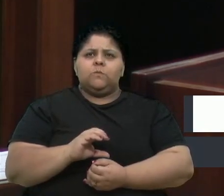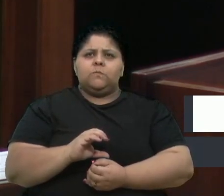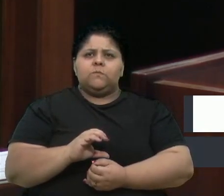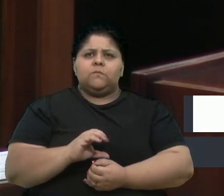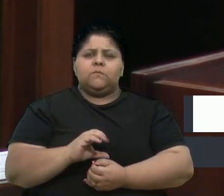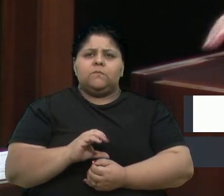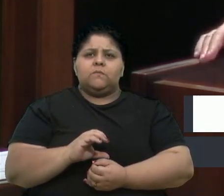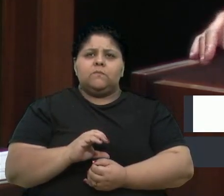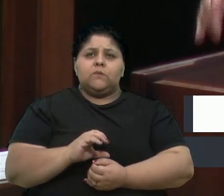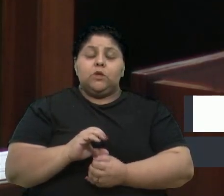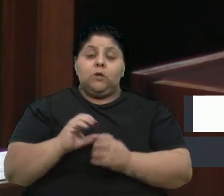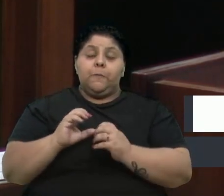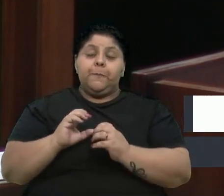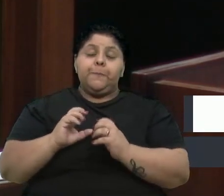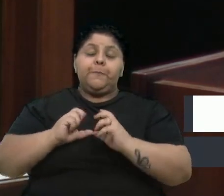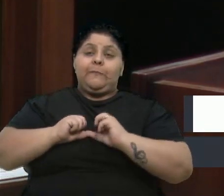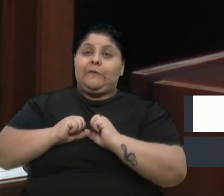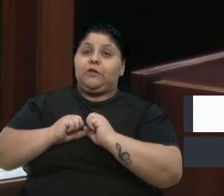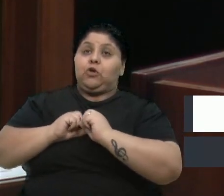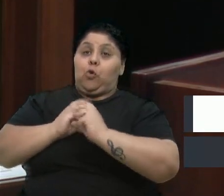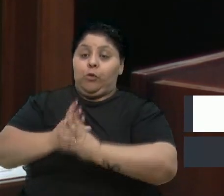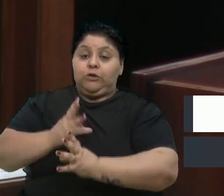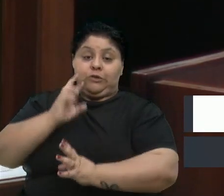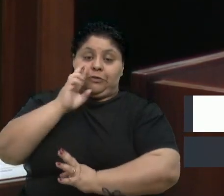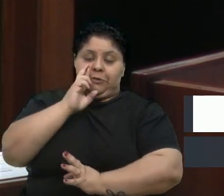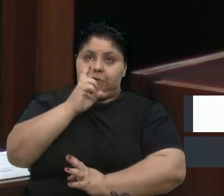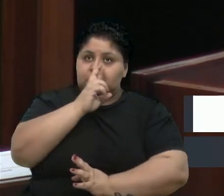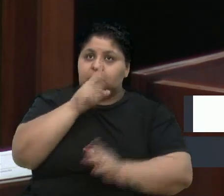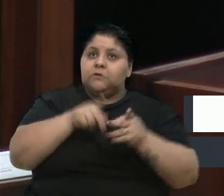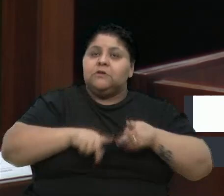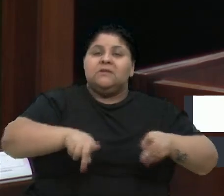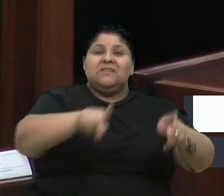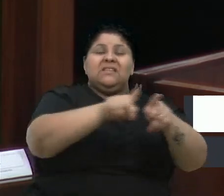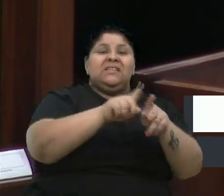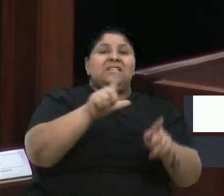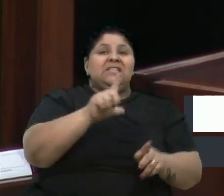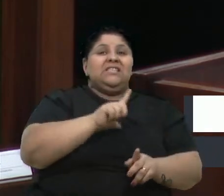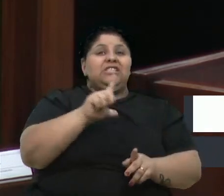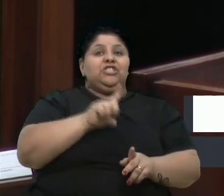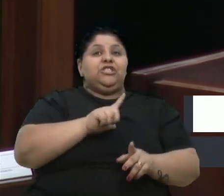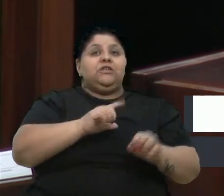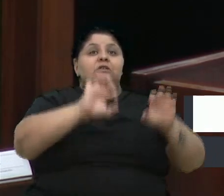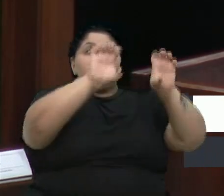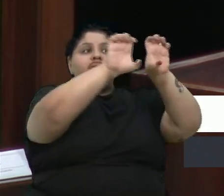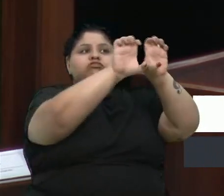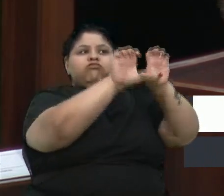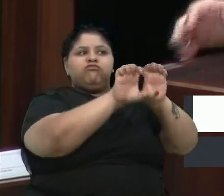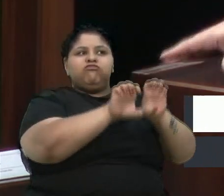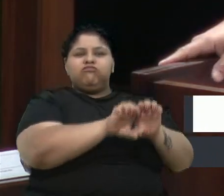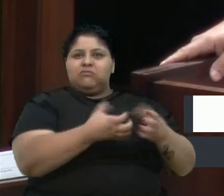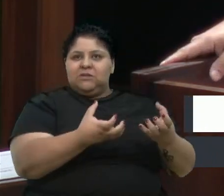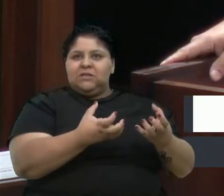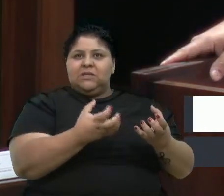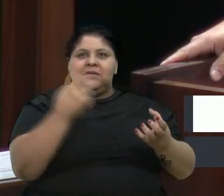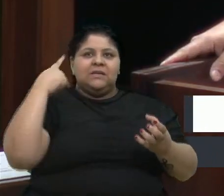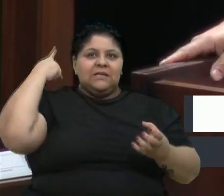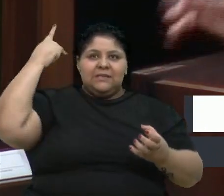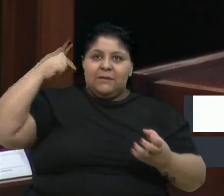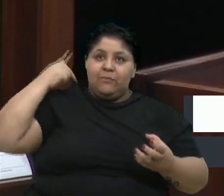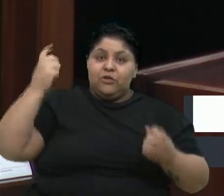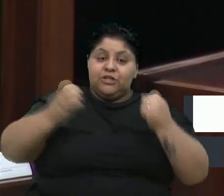com ações em que o restaurante popular tinha uma função estruturante na política de segurança